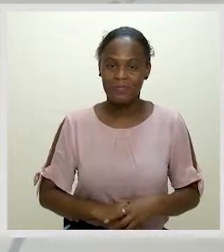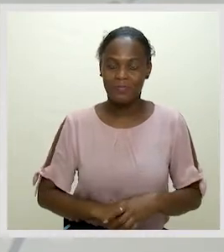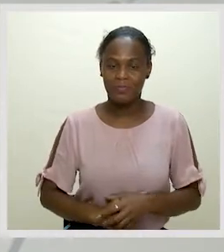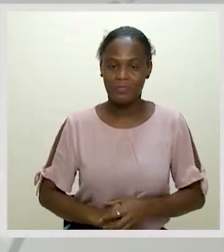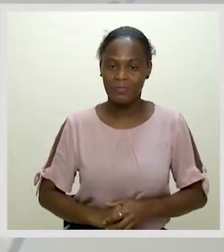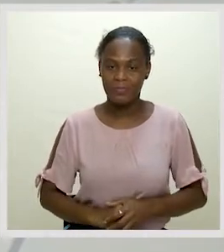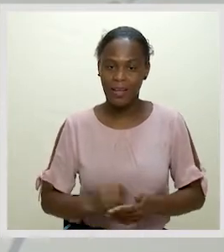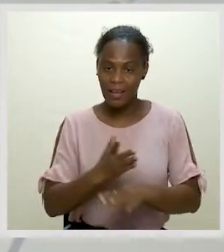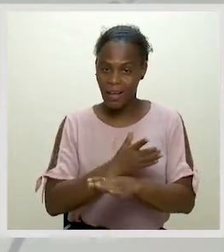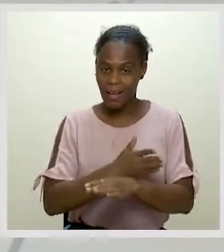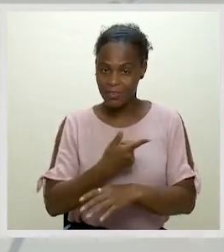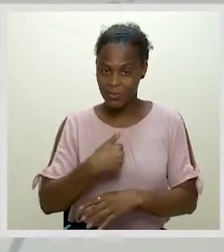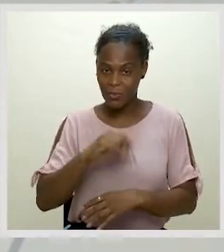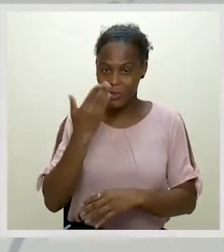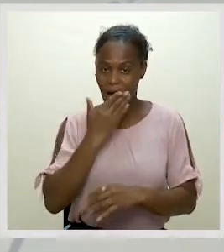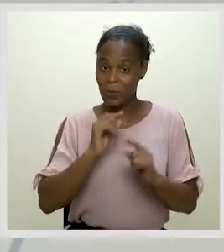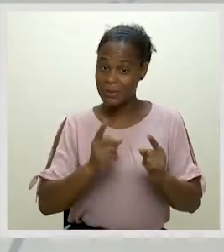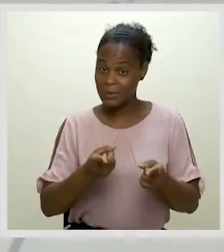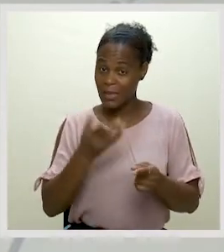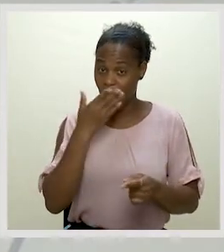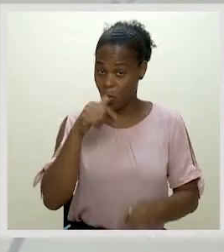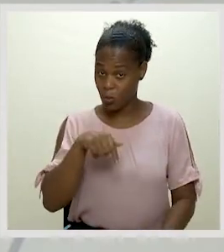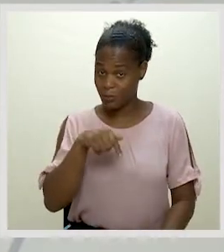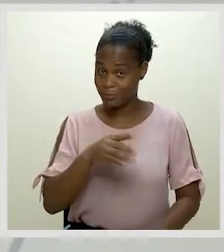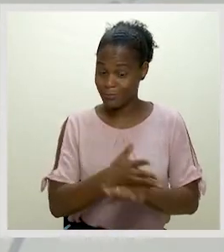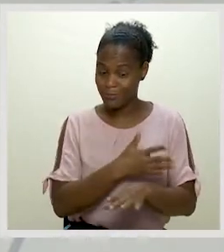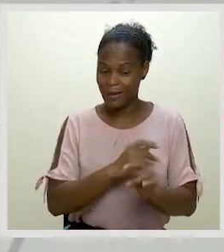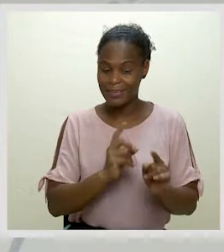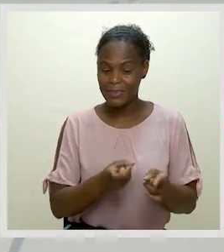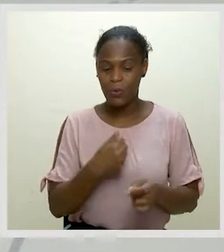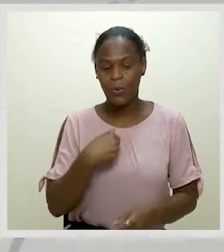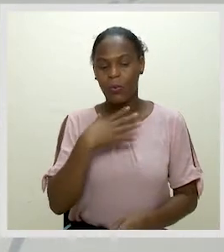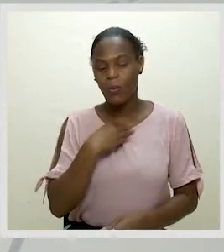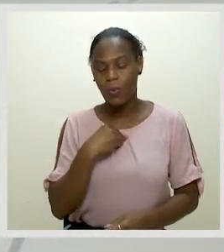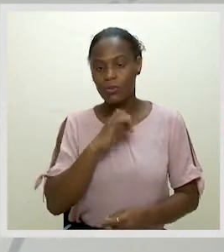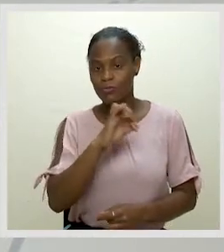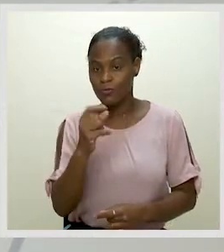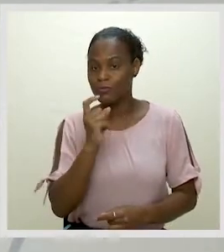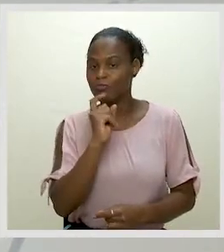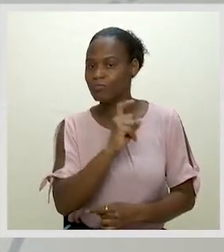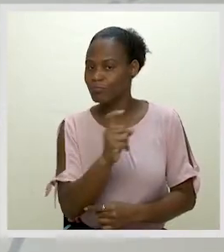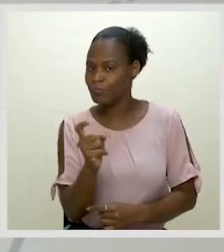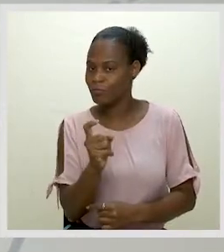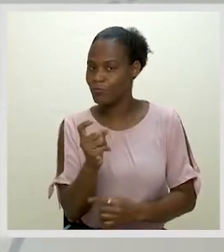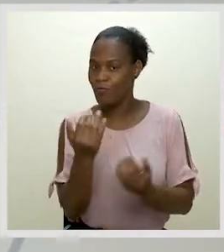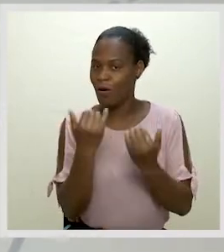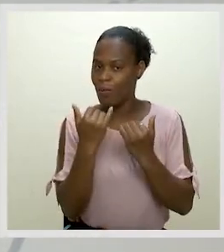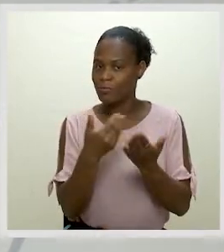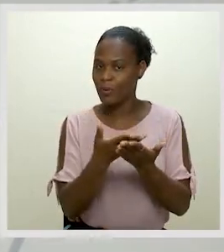ano. Antes de iniciar a nossa aula de hoje, gostaria de vos deixar uma